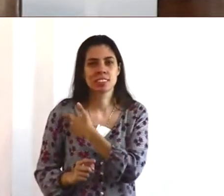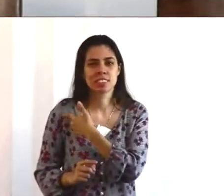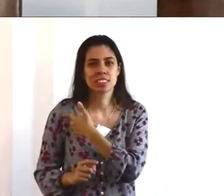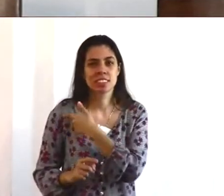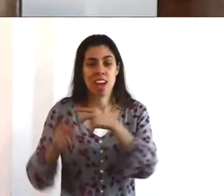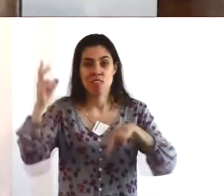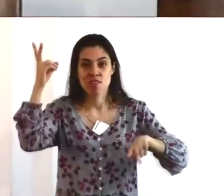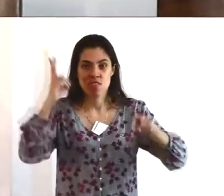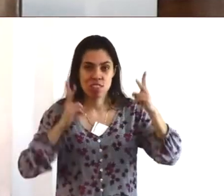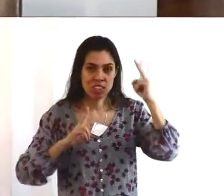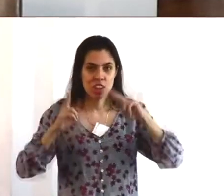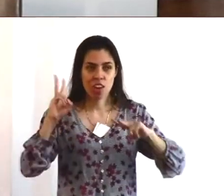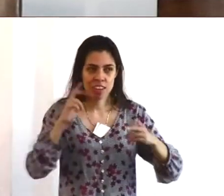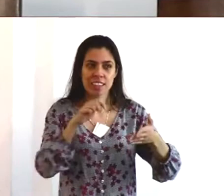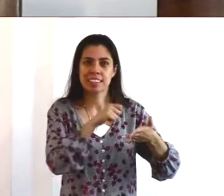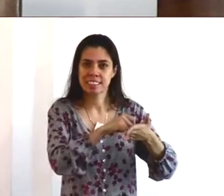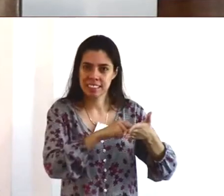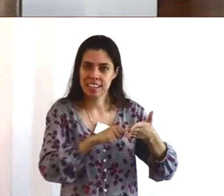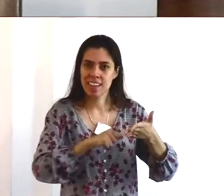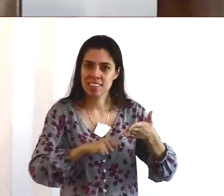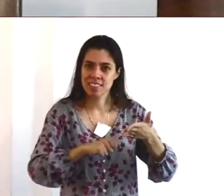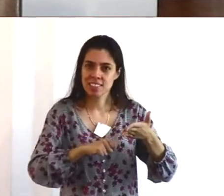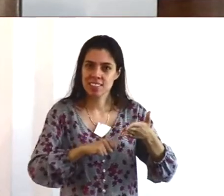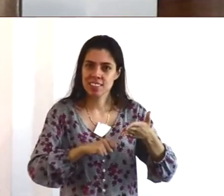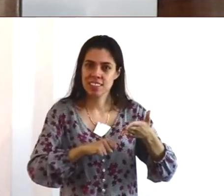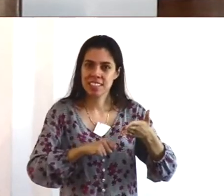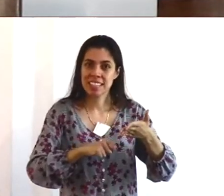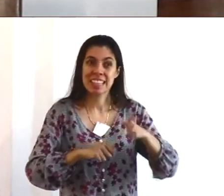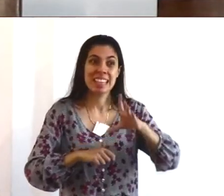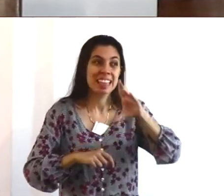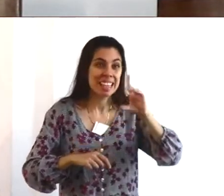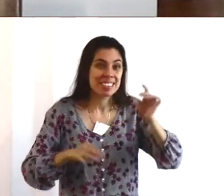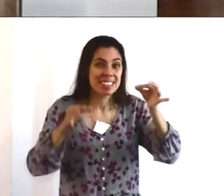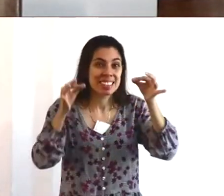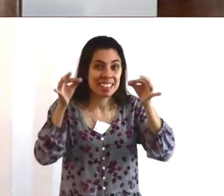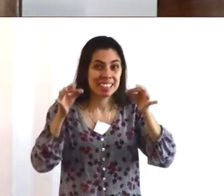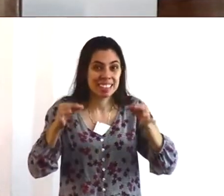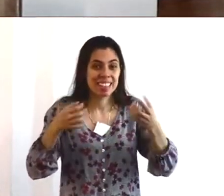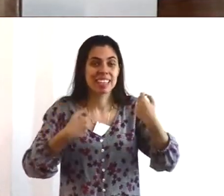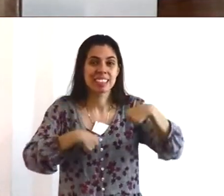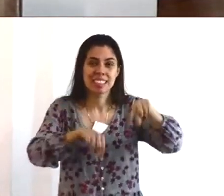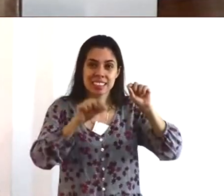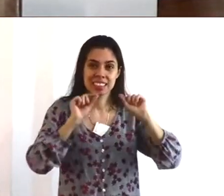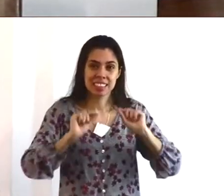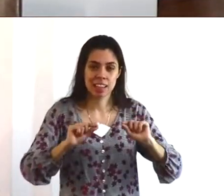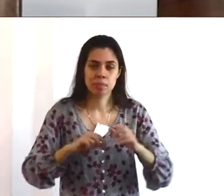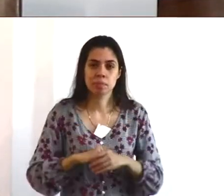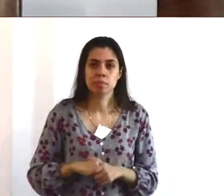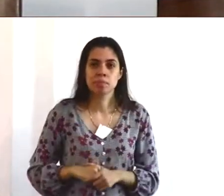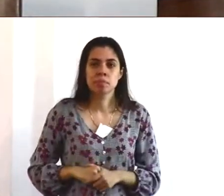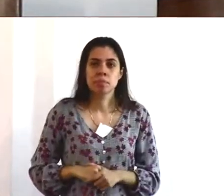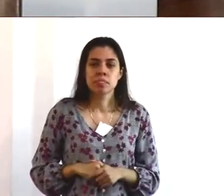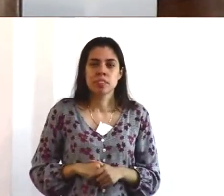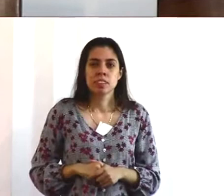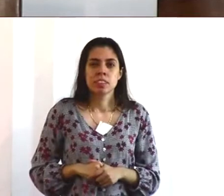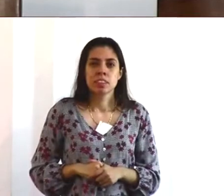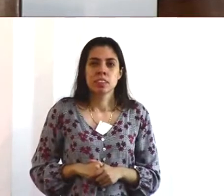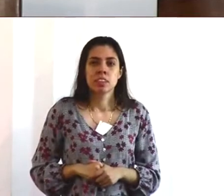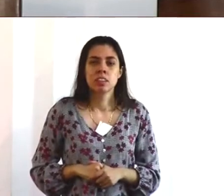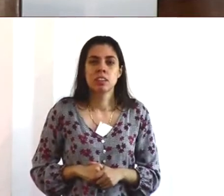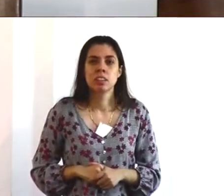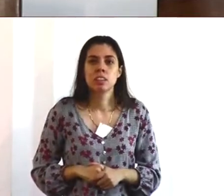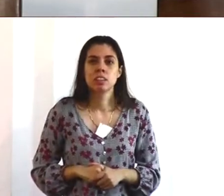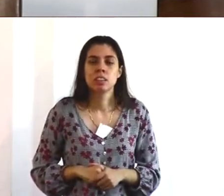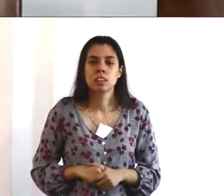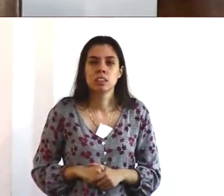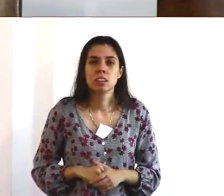está descrevendo aqui é uma vitória que Deus concedeu a eles diante dos